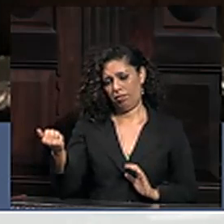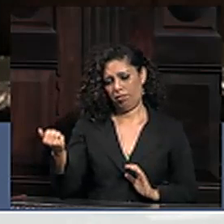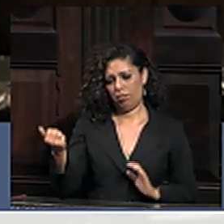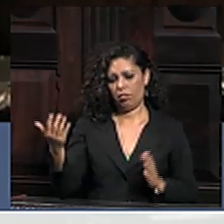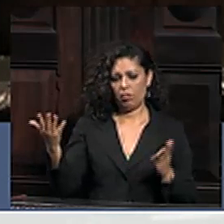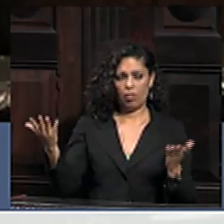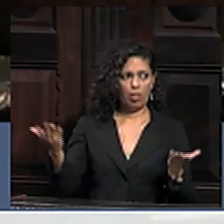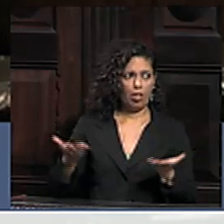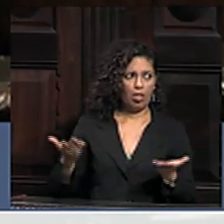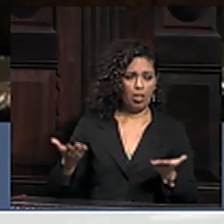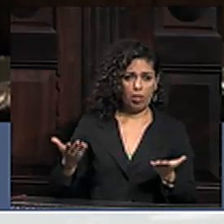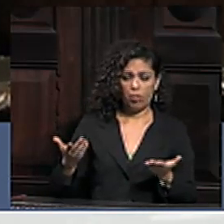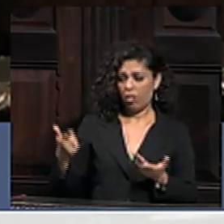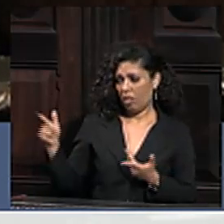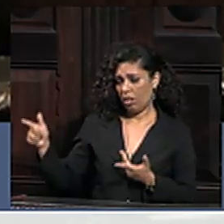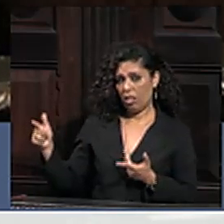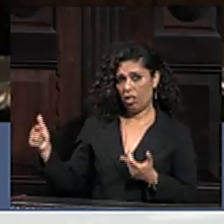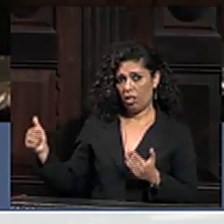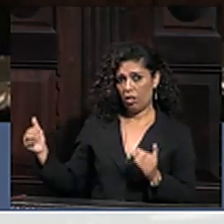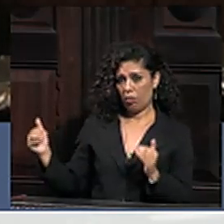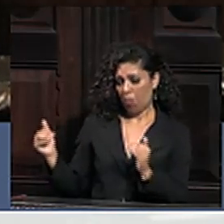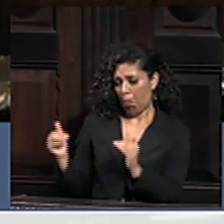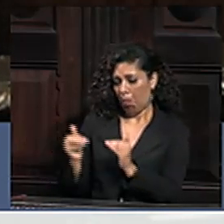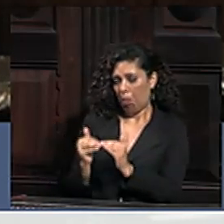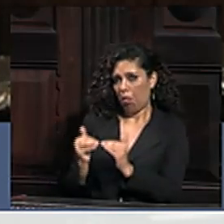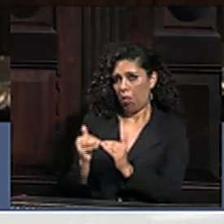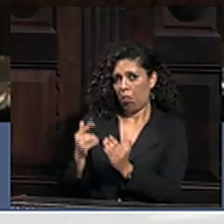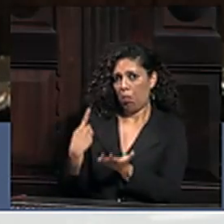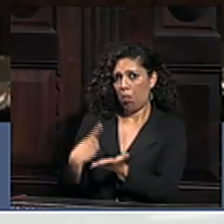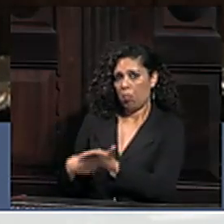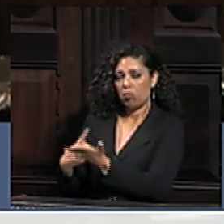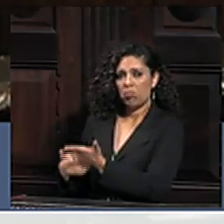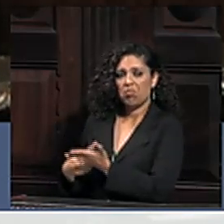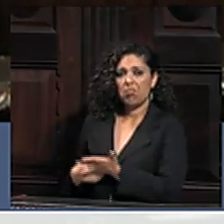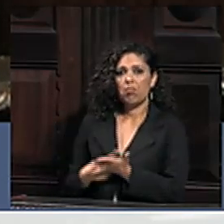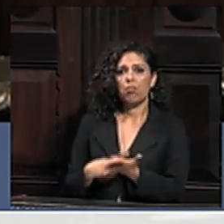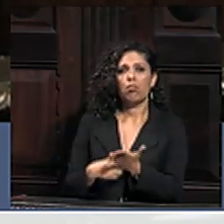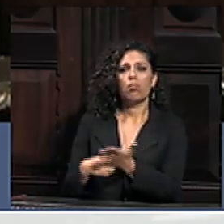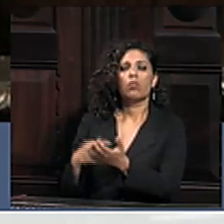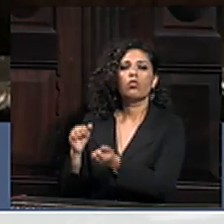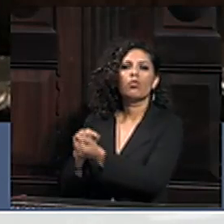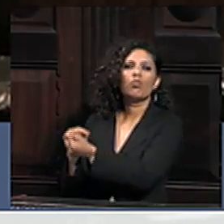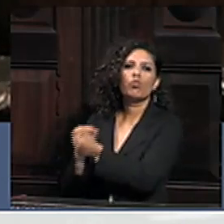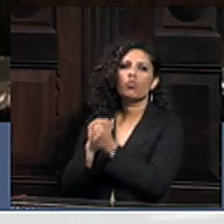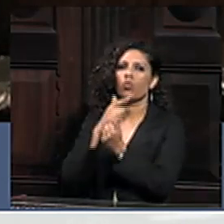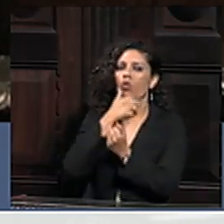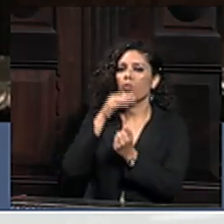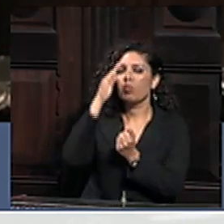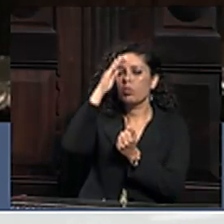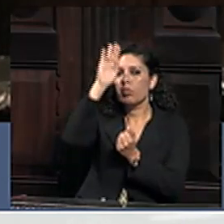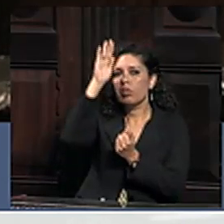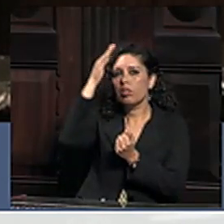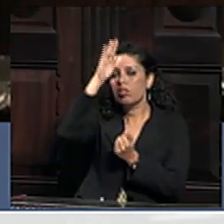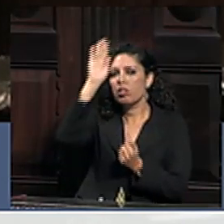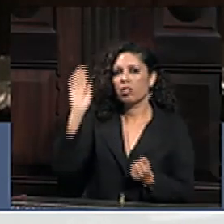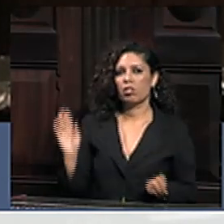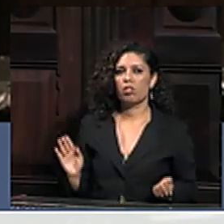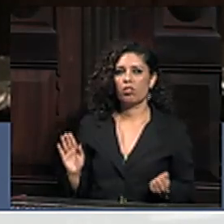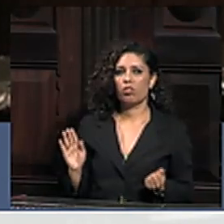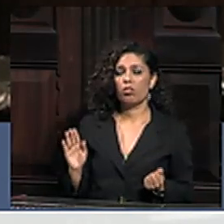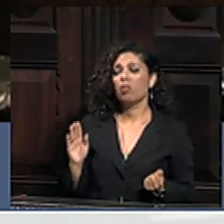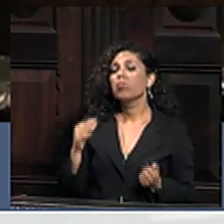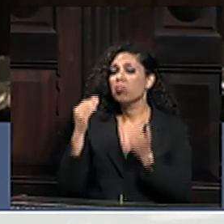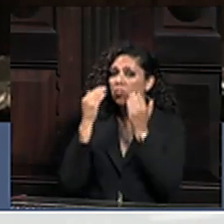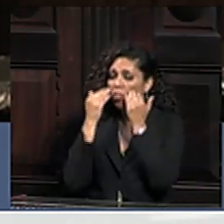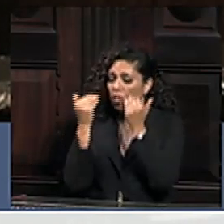acordo com o presidente eleito para ocupar o Ministério da Justiça, confirmando, portanto, a sua rota de